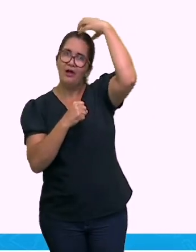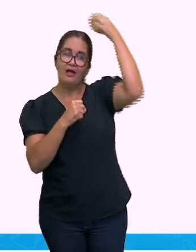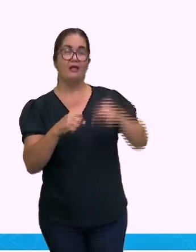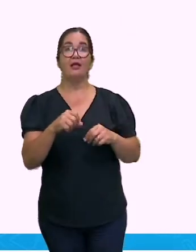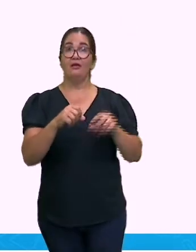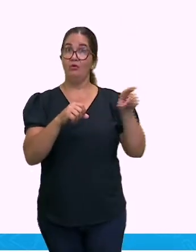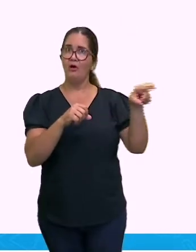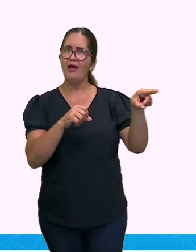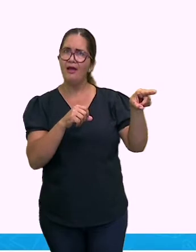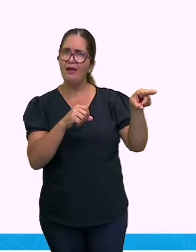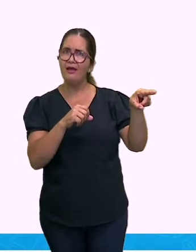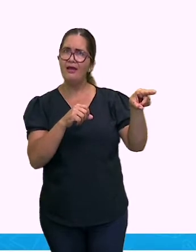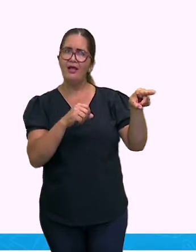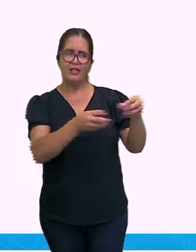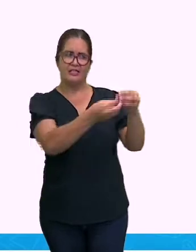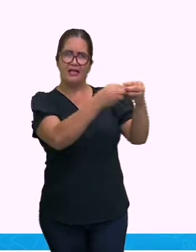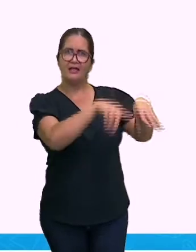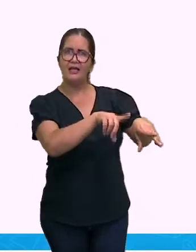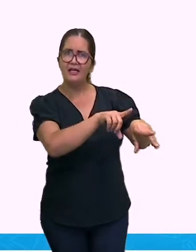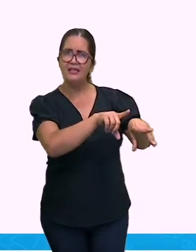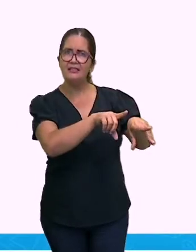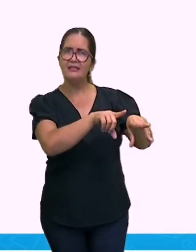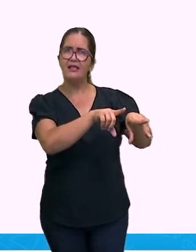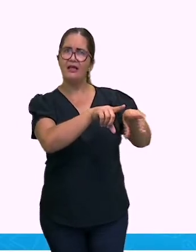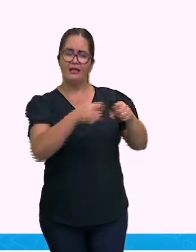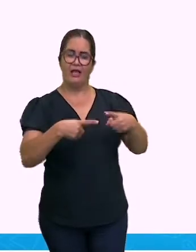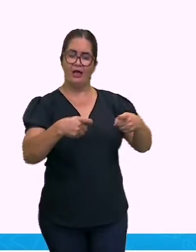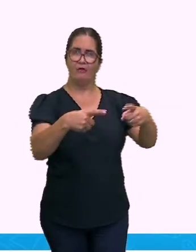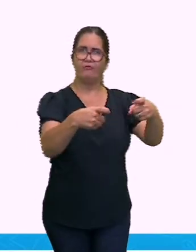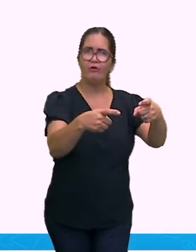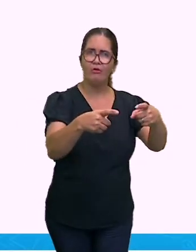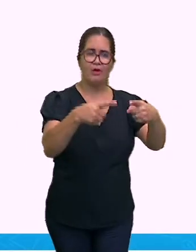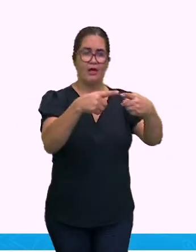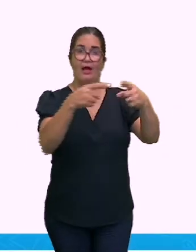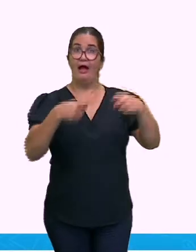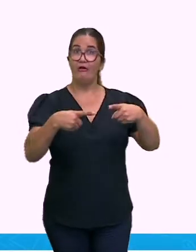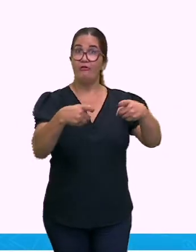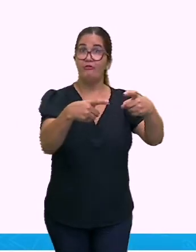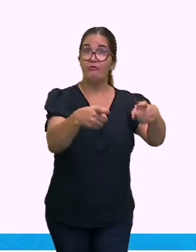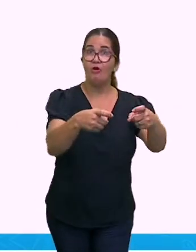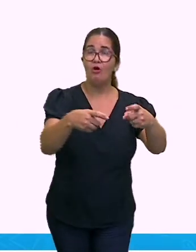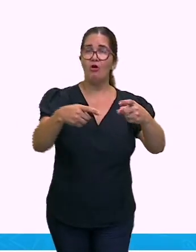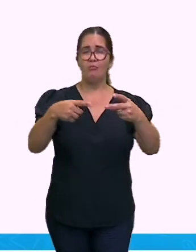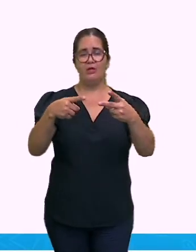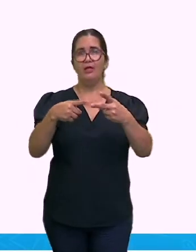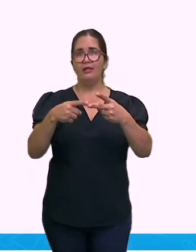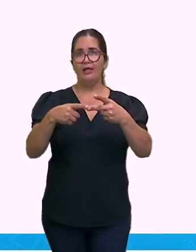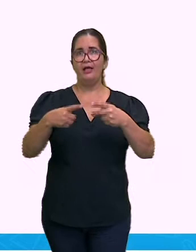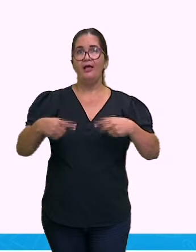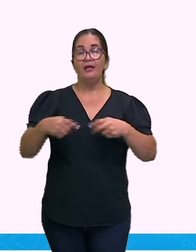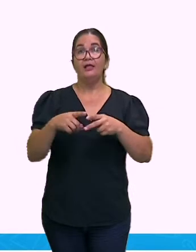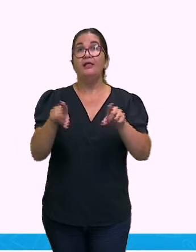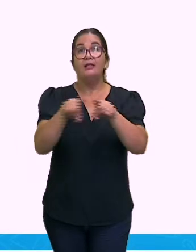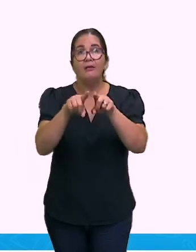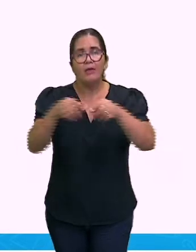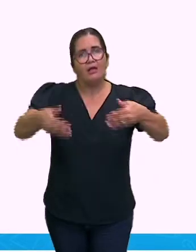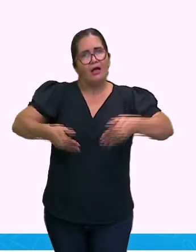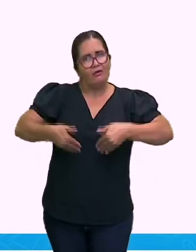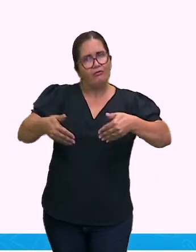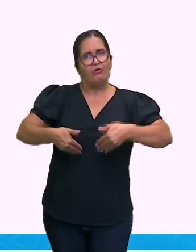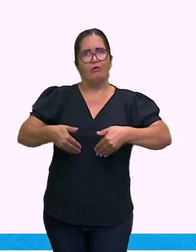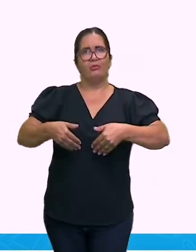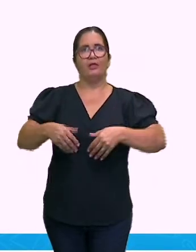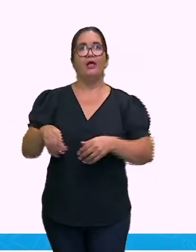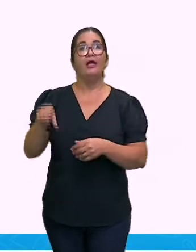a crise que eu falei com vocês, a guerra, a crise, a fome. Então, a nobreza feudal percebeu